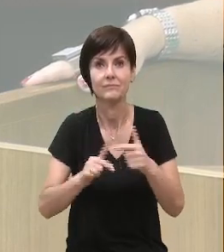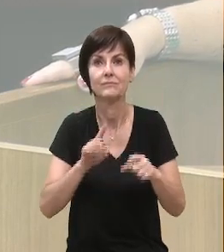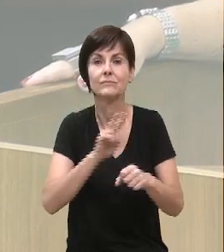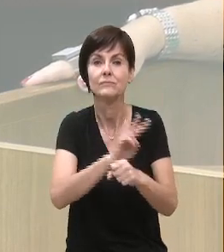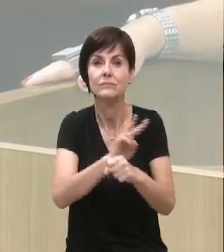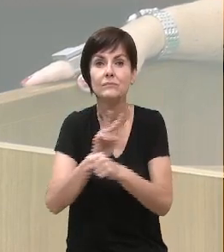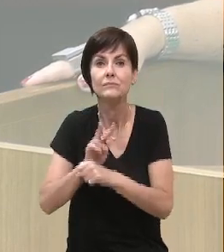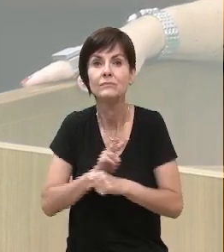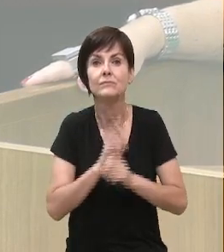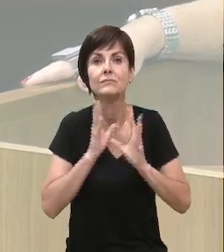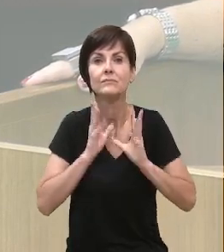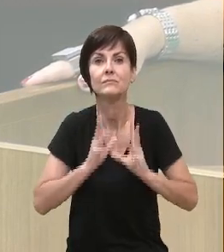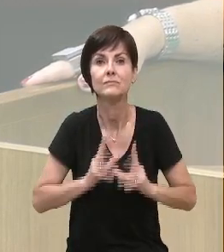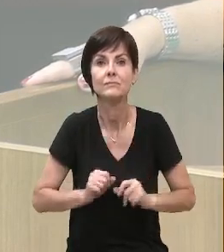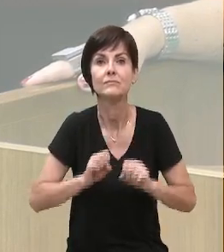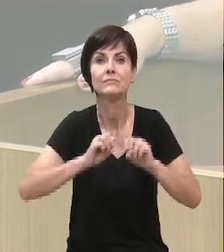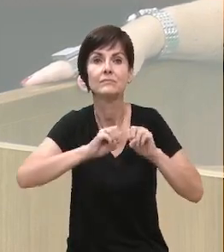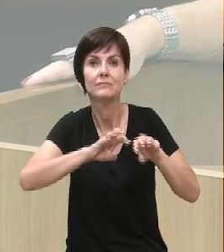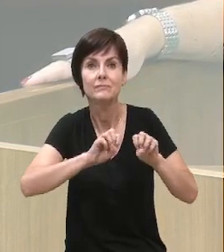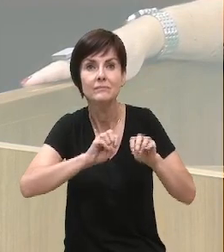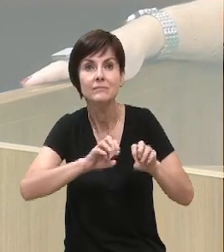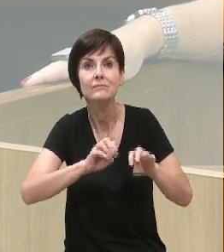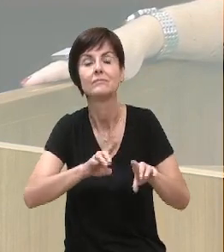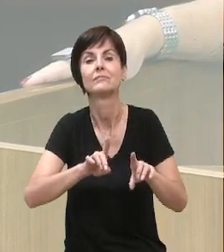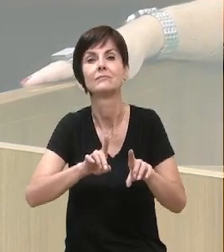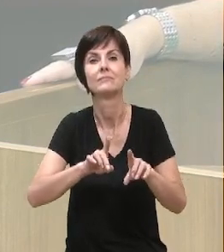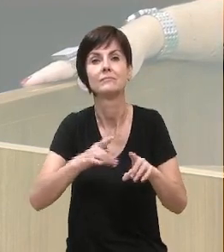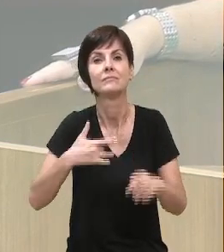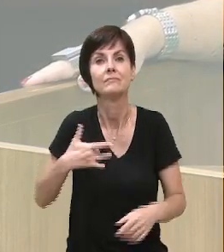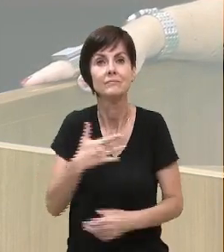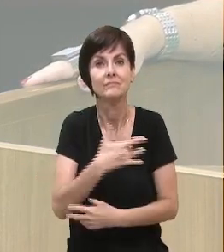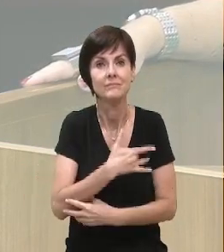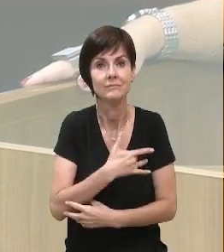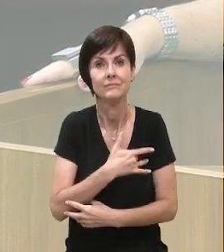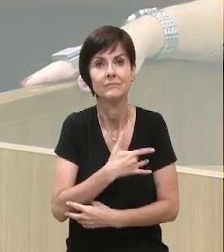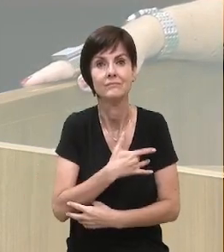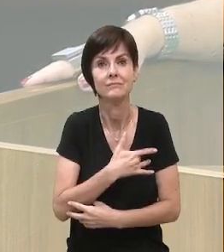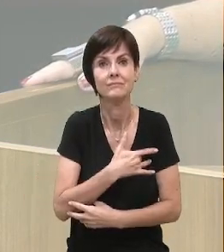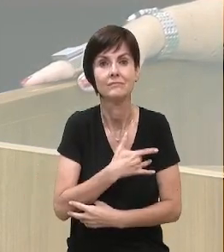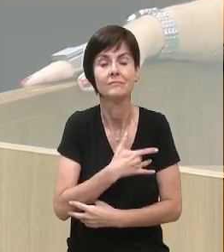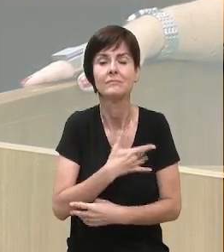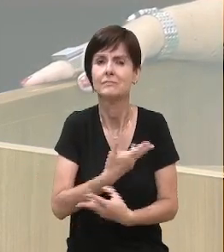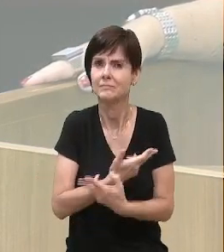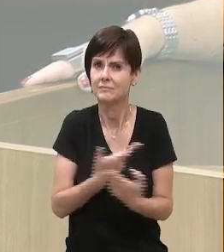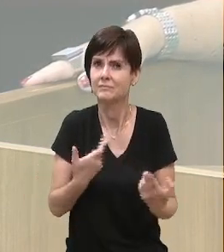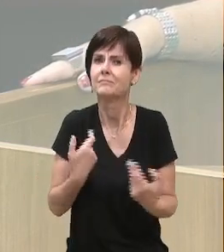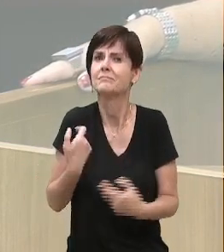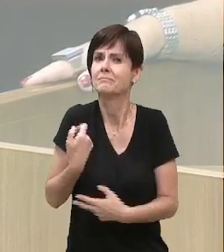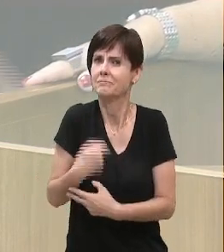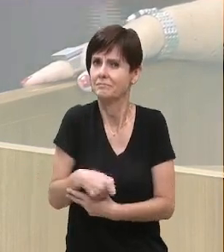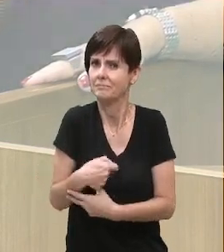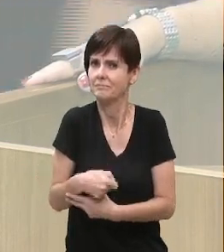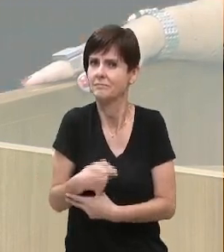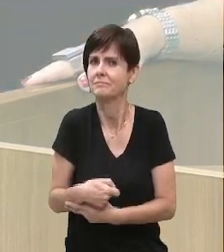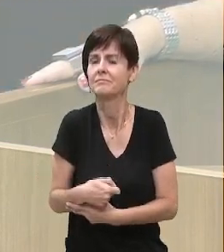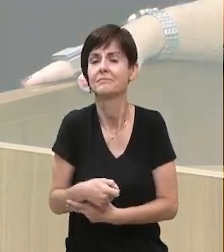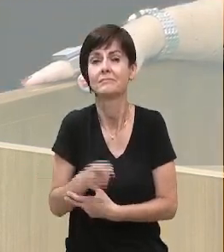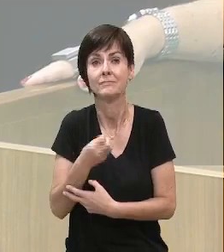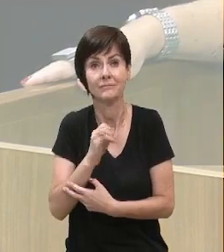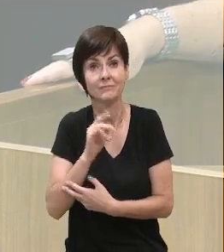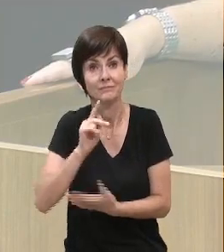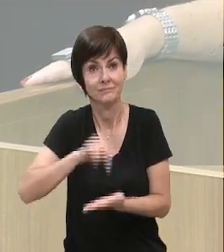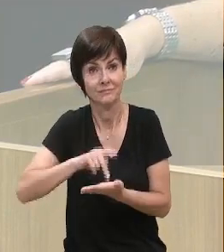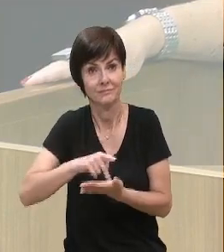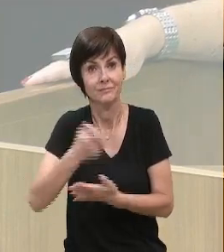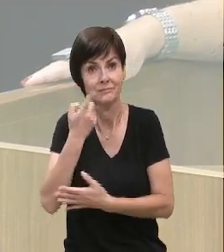e da limpeza, da educação, da saúde, né? E que são coisas que, na verdade, se nós formos